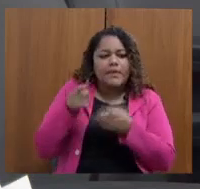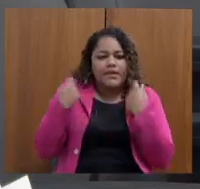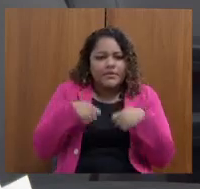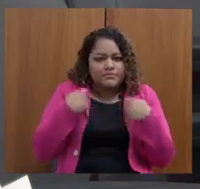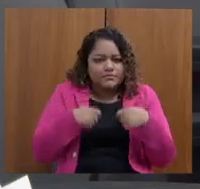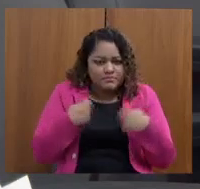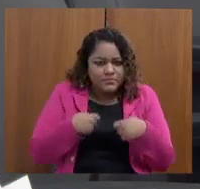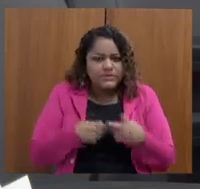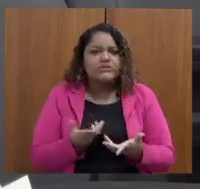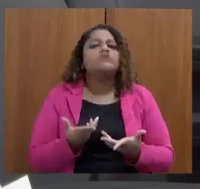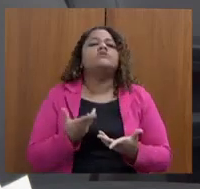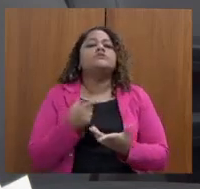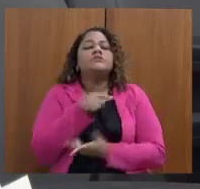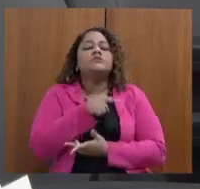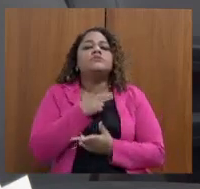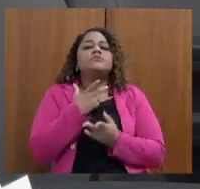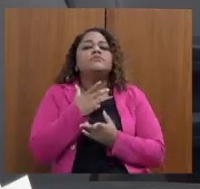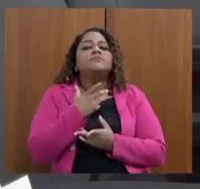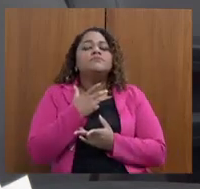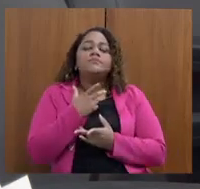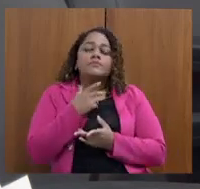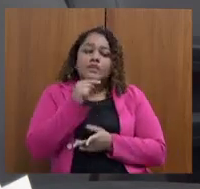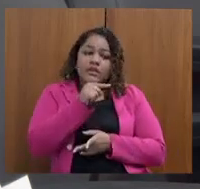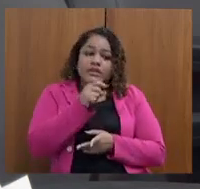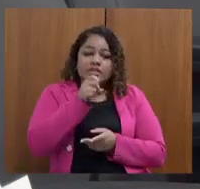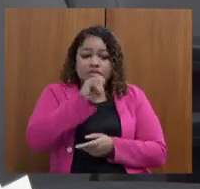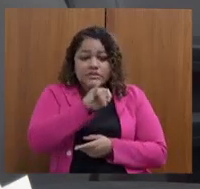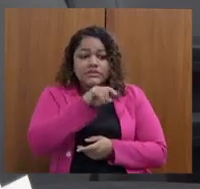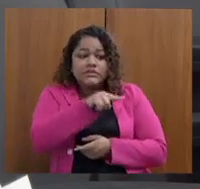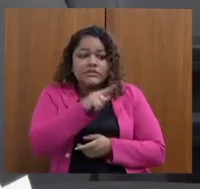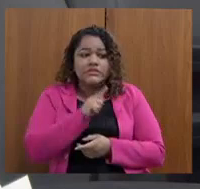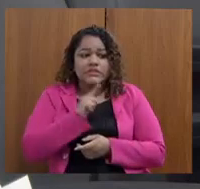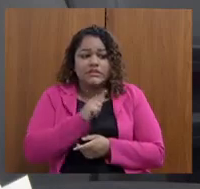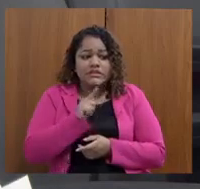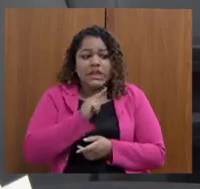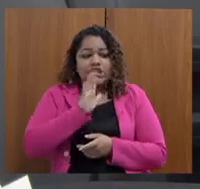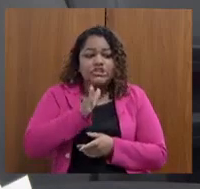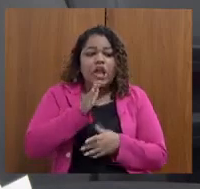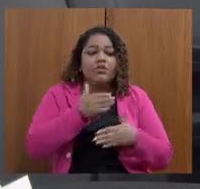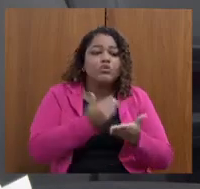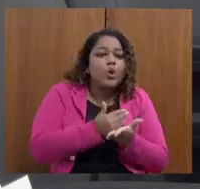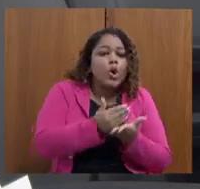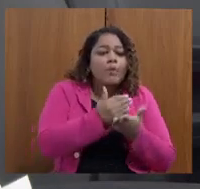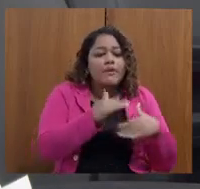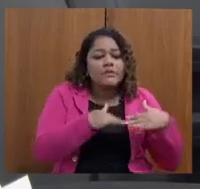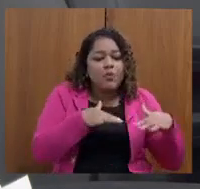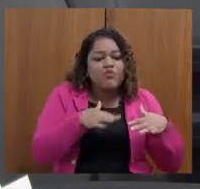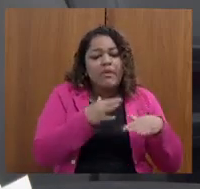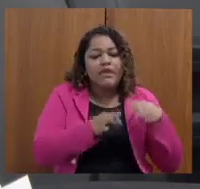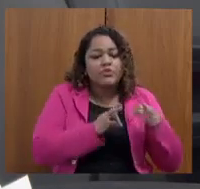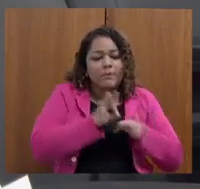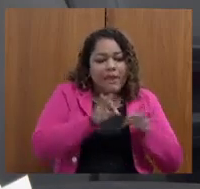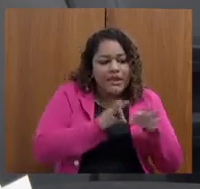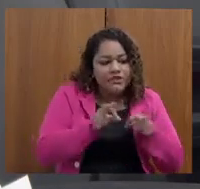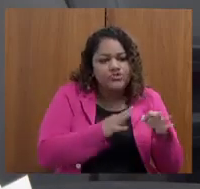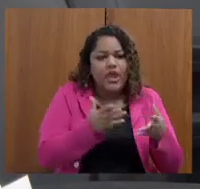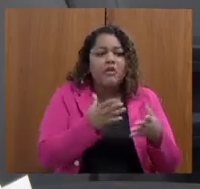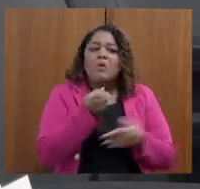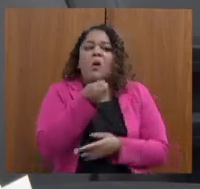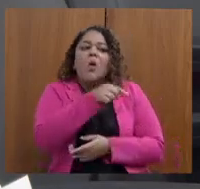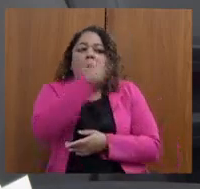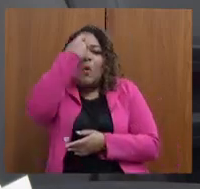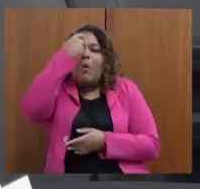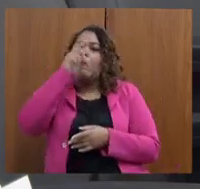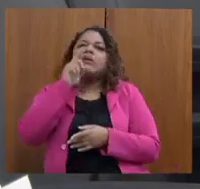necessárias a serem atendidas se tem algum movimento nesse sentido ou se vocês entendem que não é necessária essa